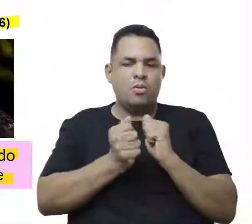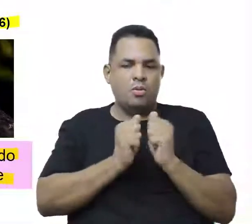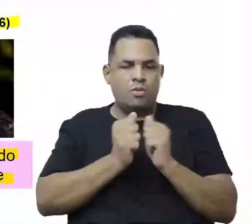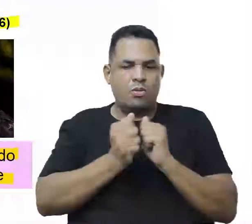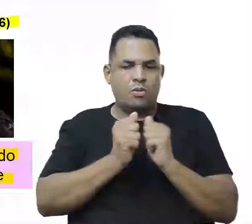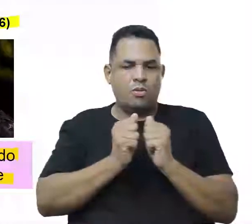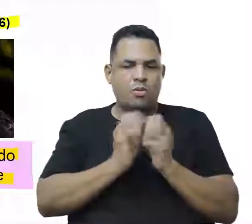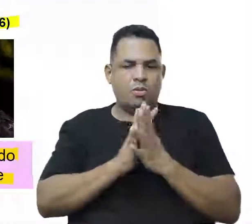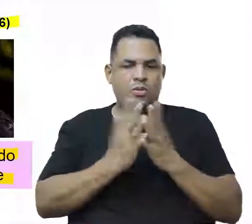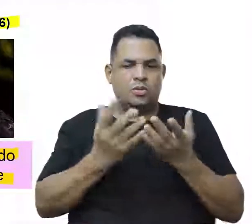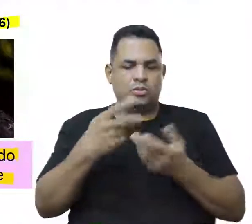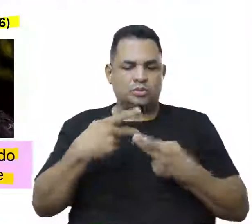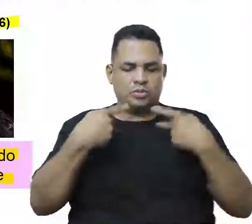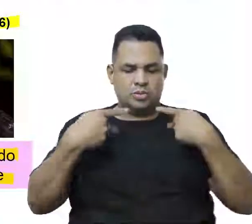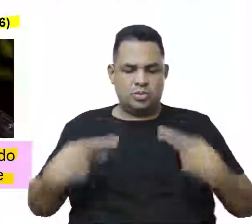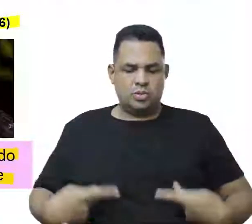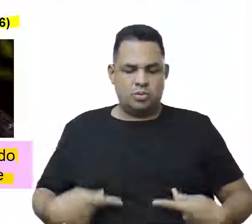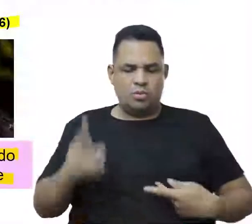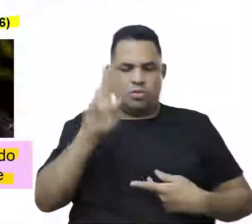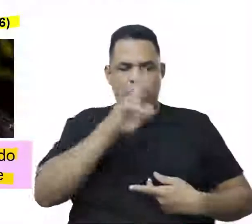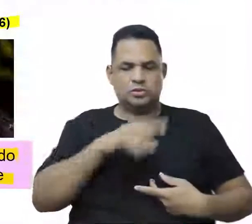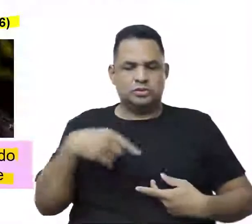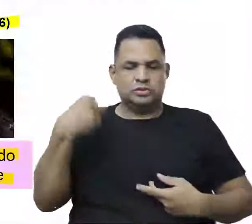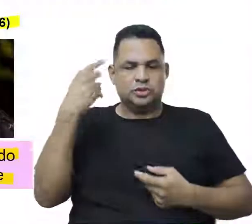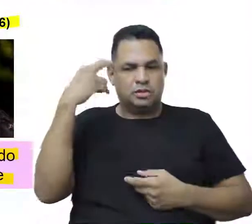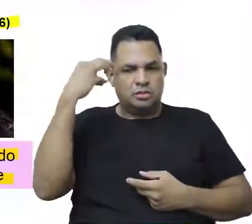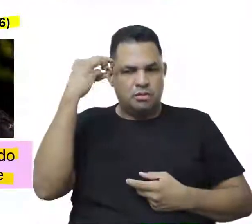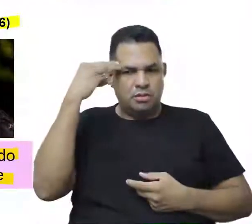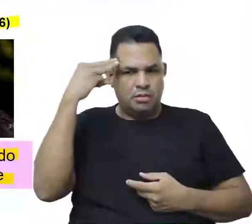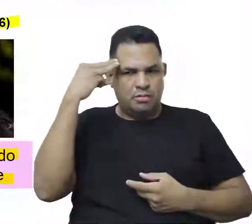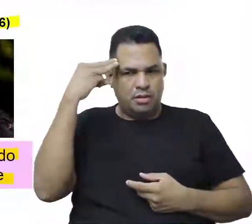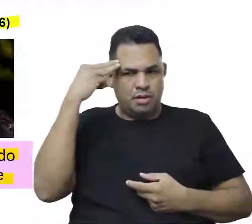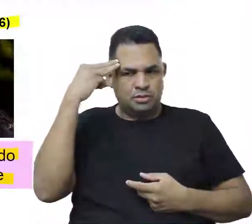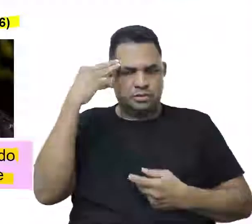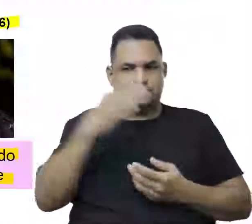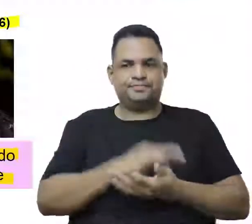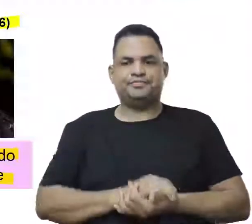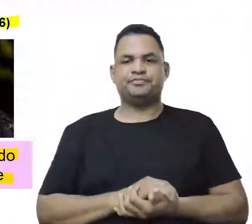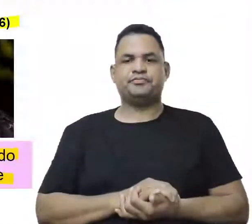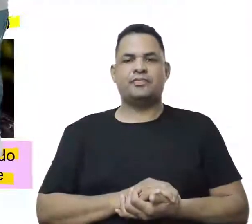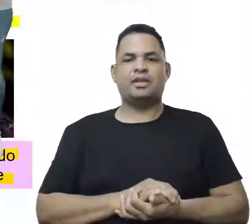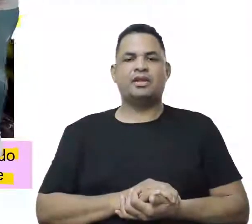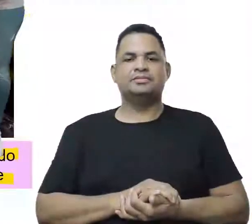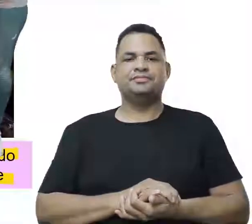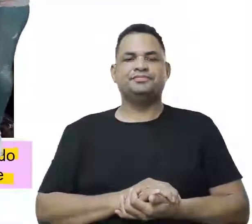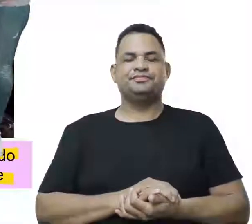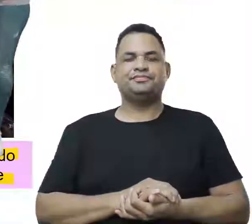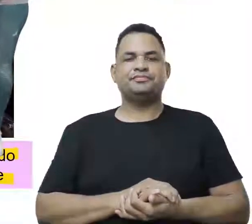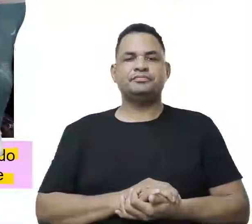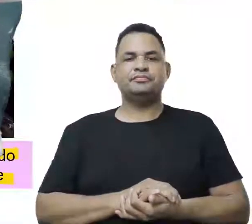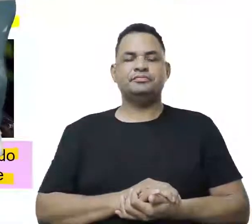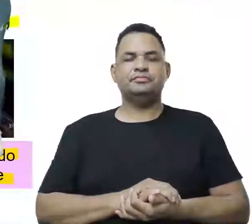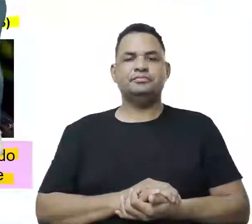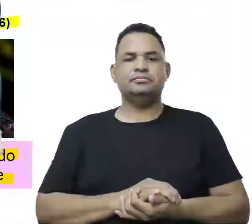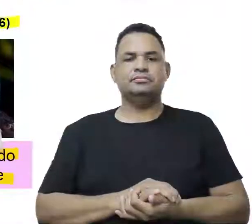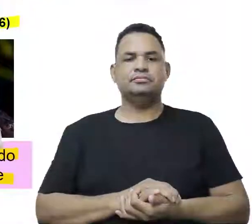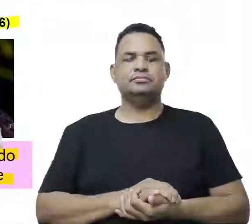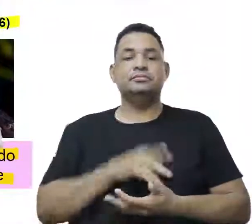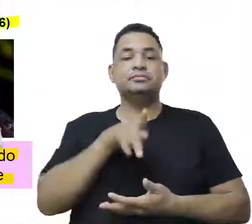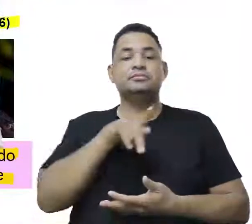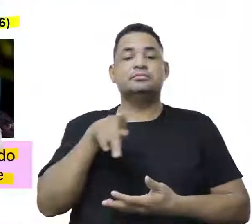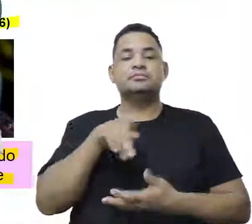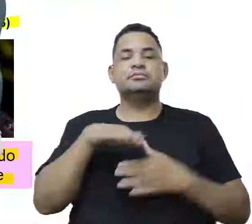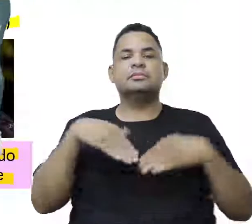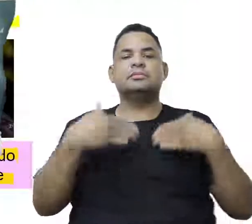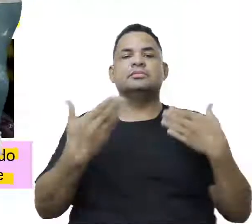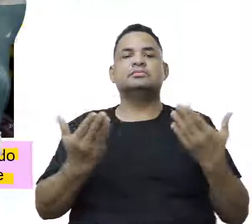pela mente. Antes de eu falar um pouquinho mais desse livro, nós vamos entrar nesse slide aqui. E, professora, quando